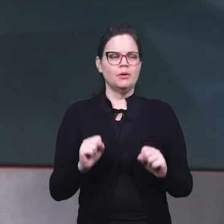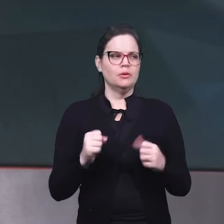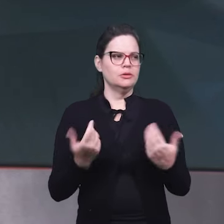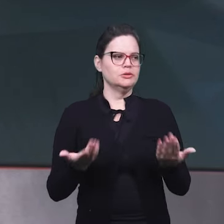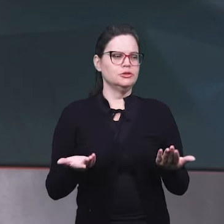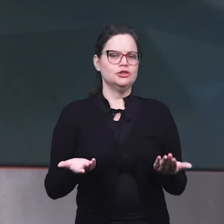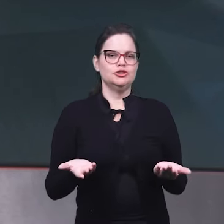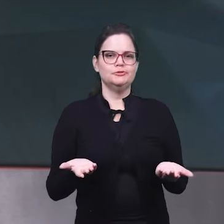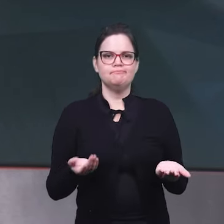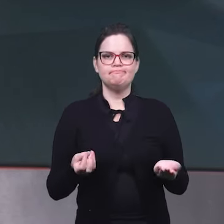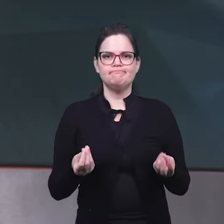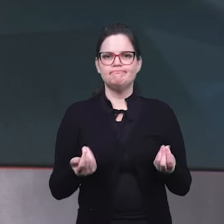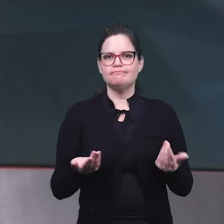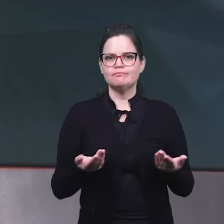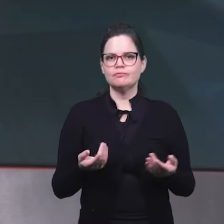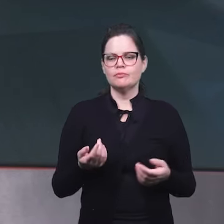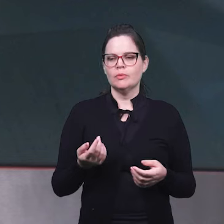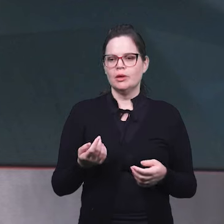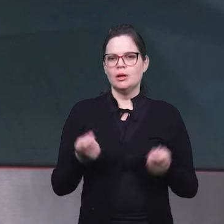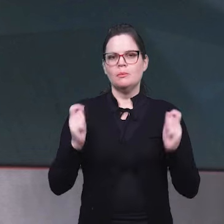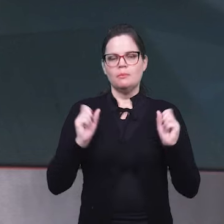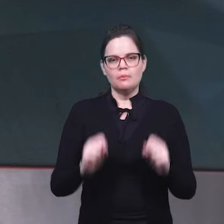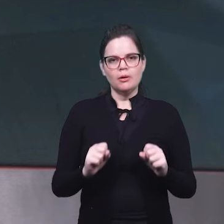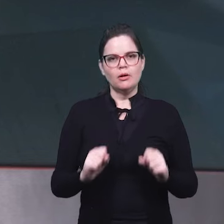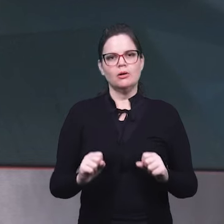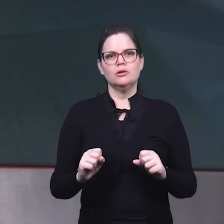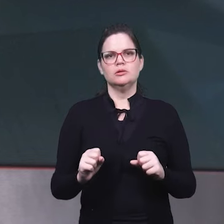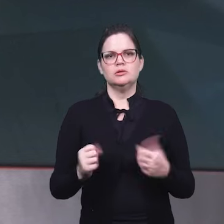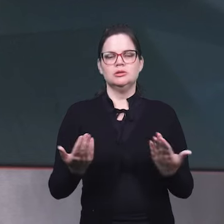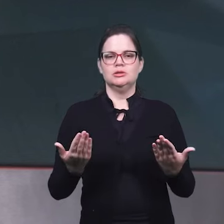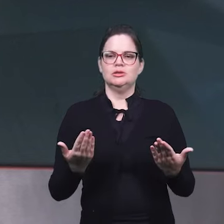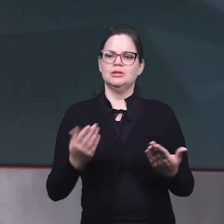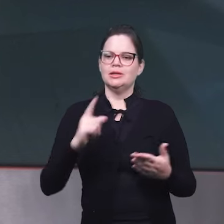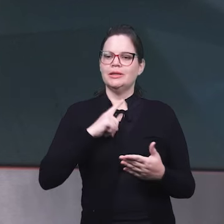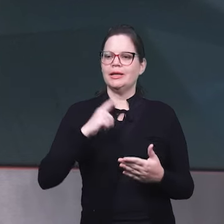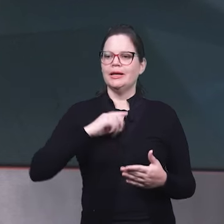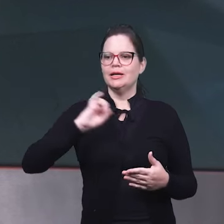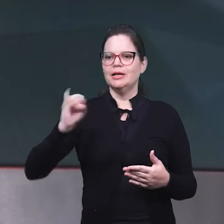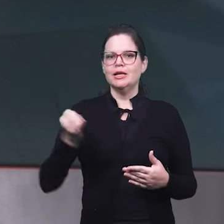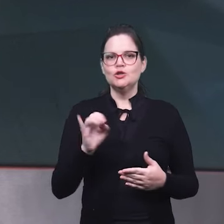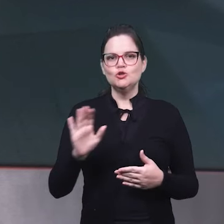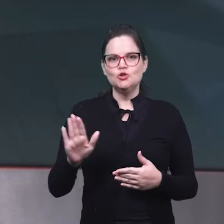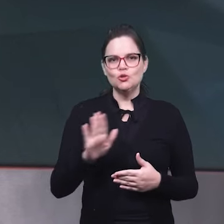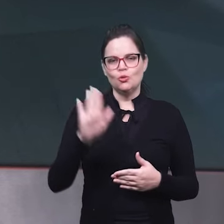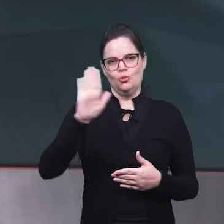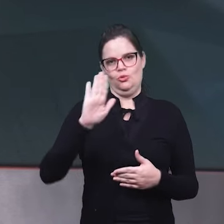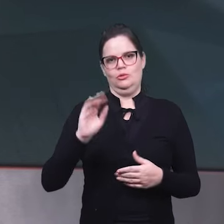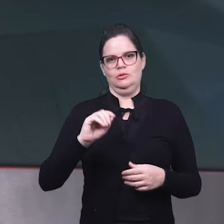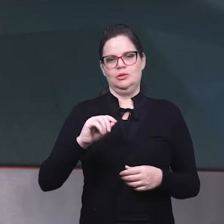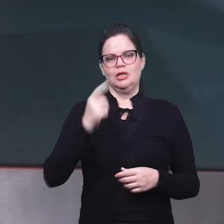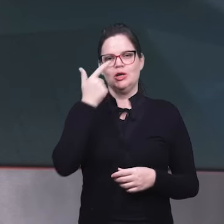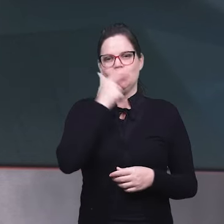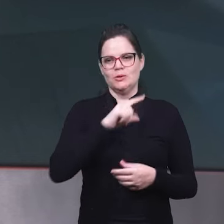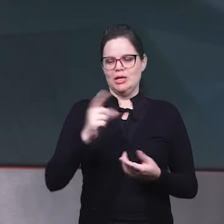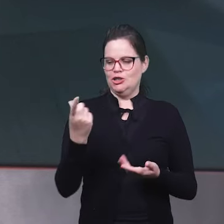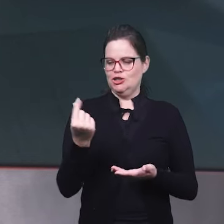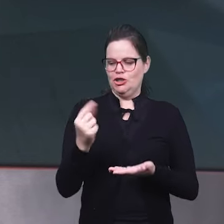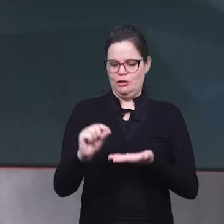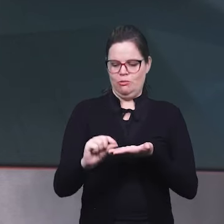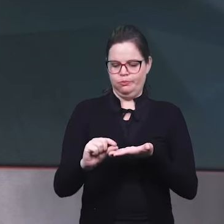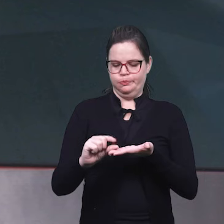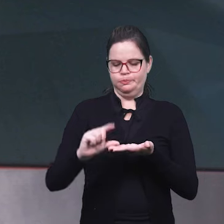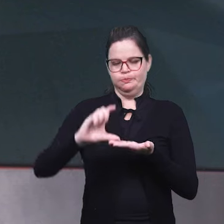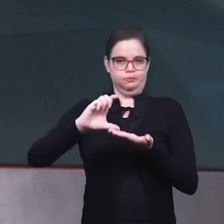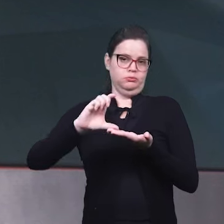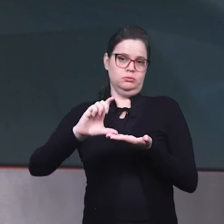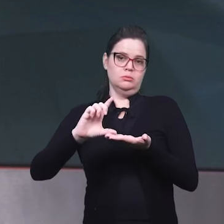algum tipo de retorno financeiro, como juros, aplicação financeira, aplicação em bolsa? Sim, ele